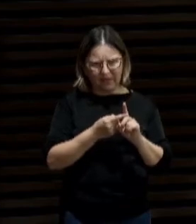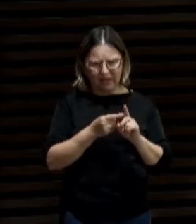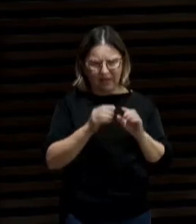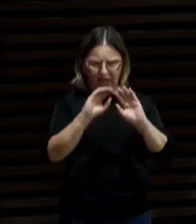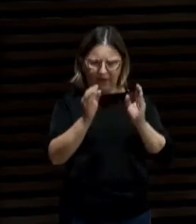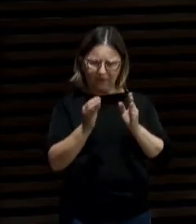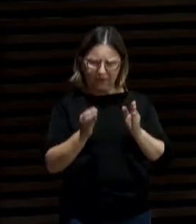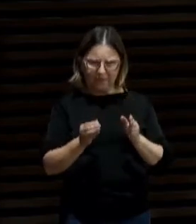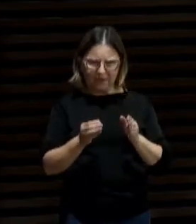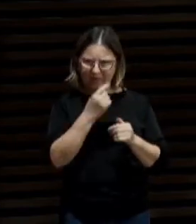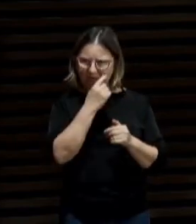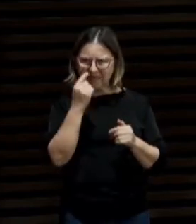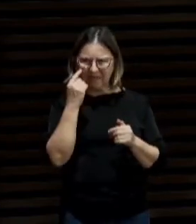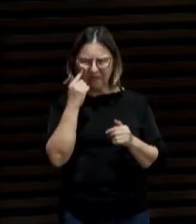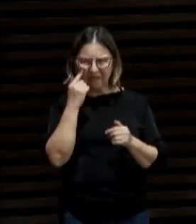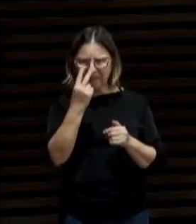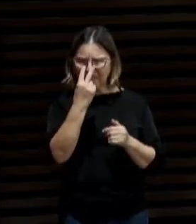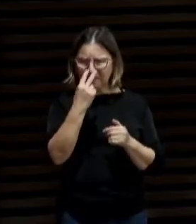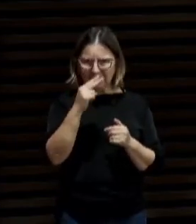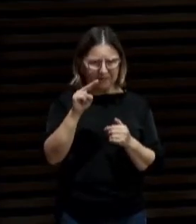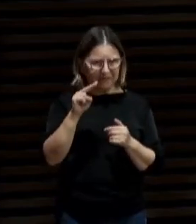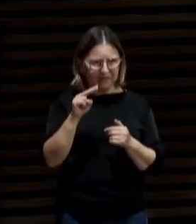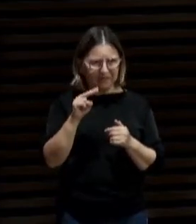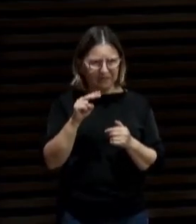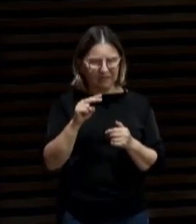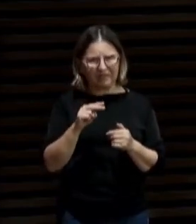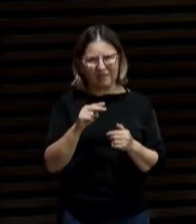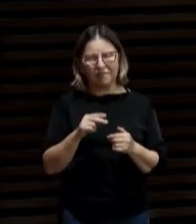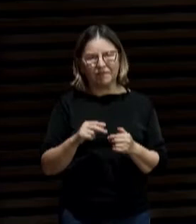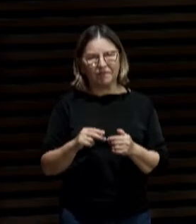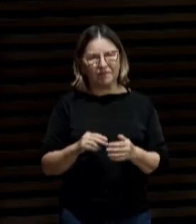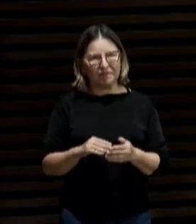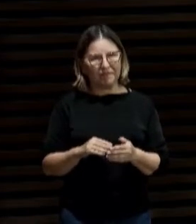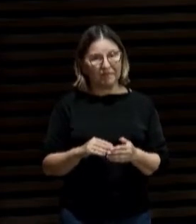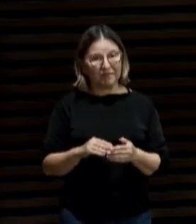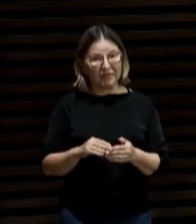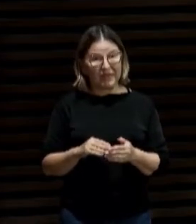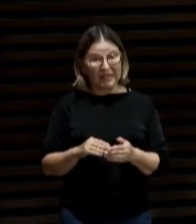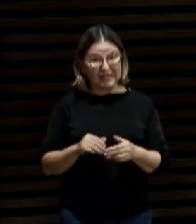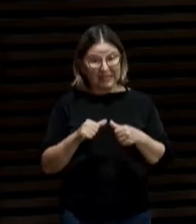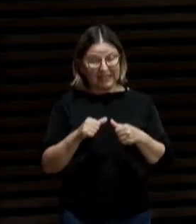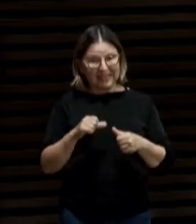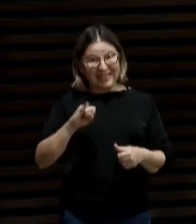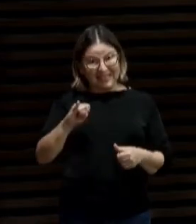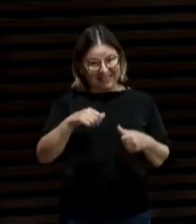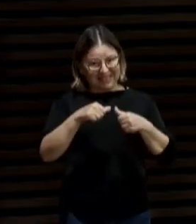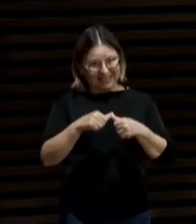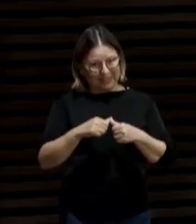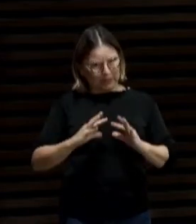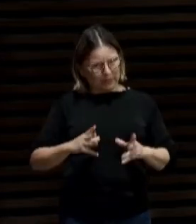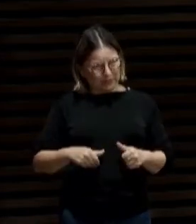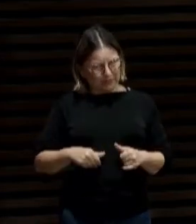olfato, o paladar, quanta coisa esse corpo nos proporciona, não é, meus amados? Se isso aqui, a Bíblia está chamando de